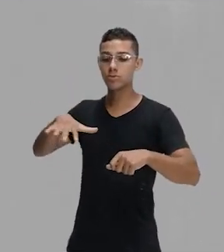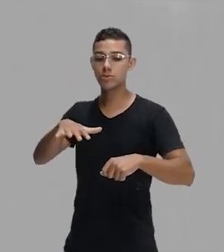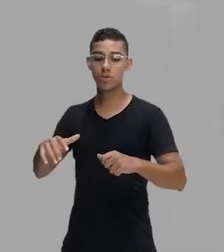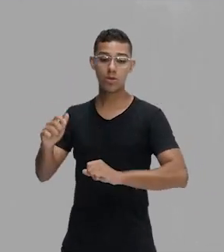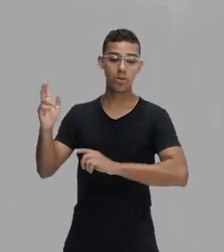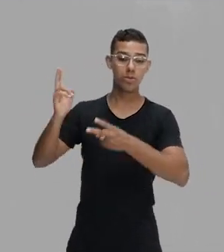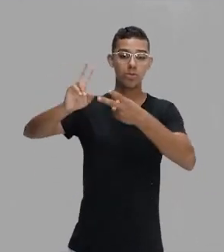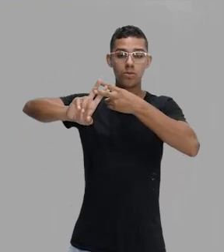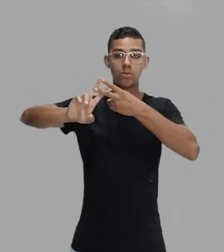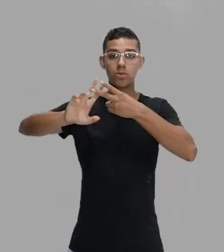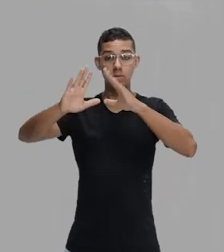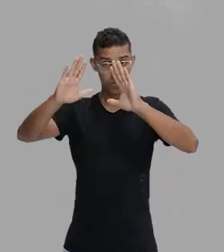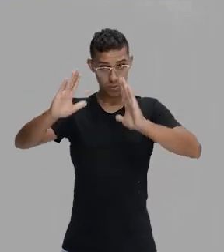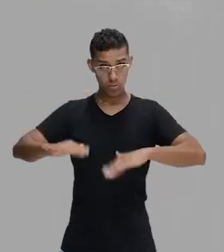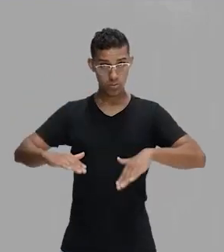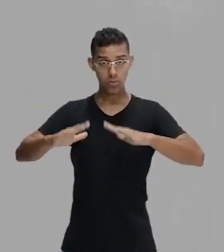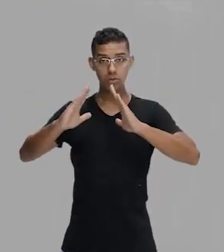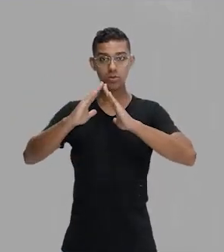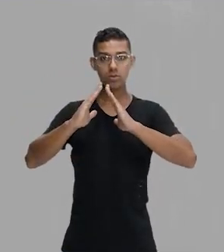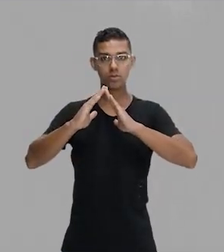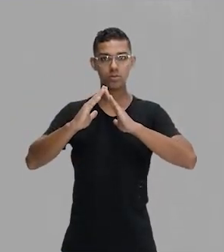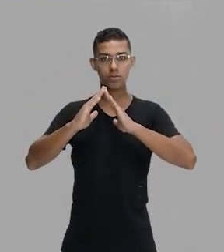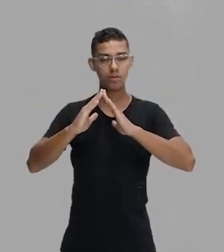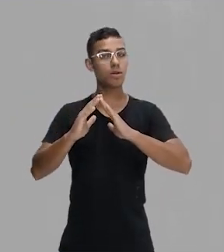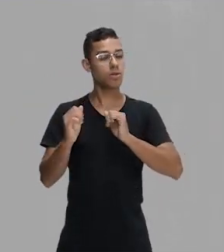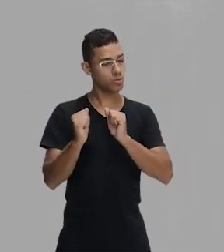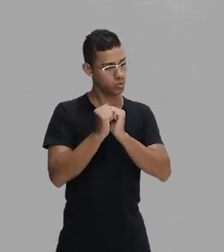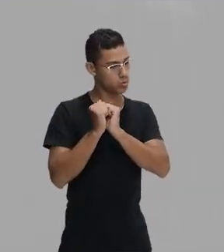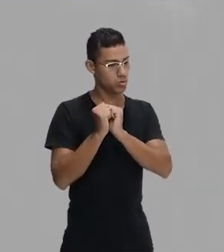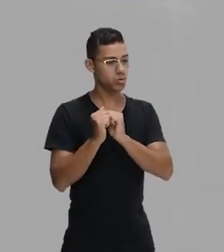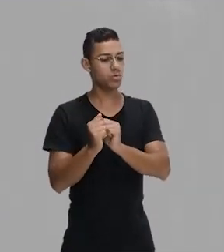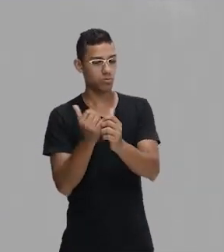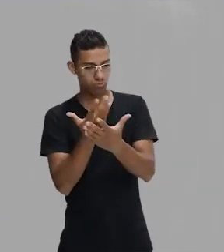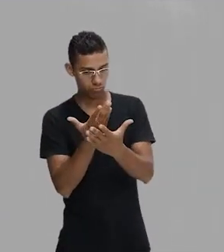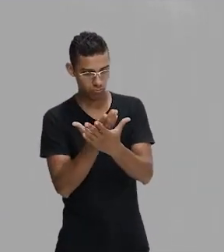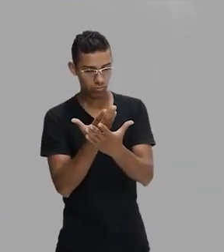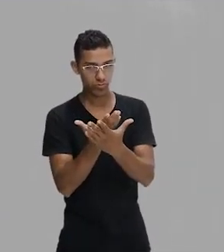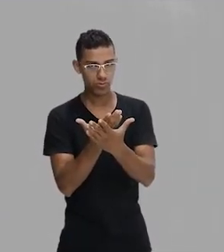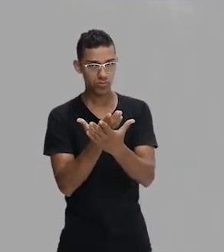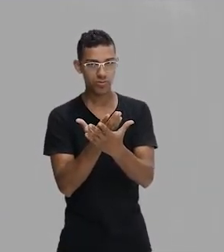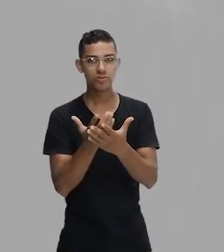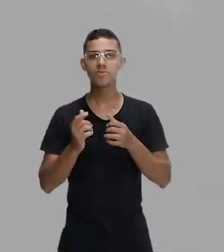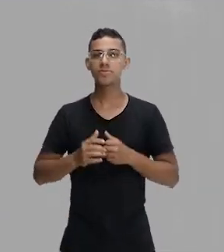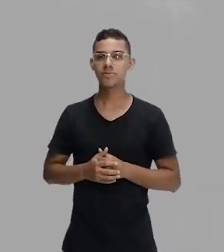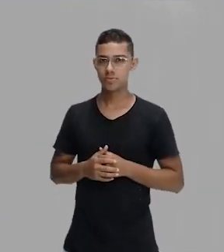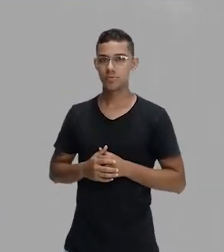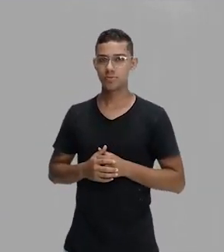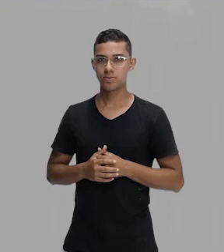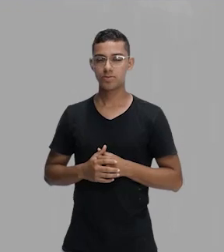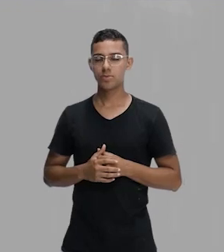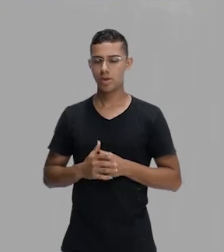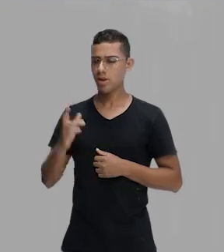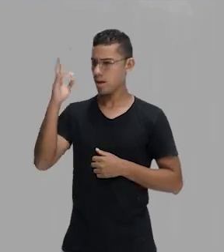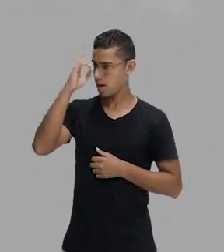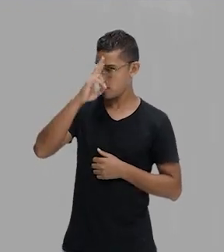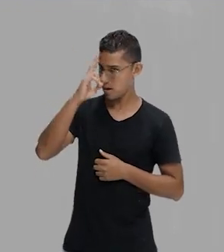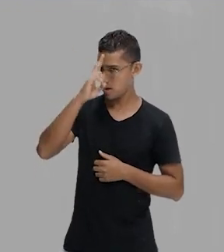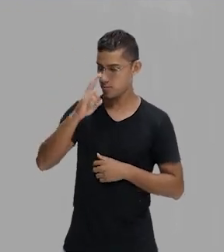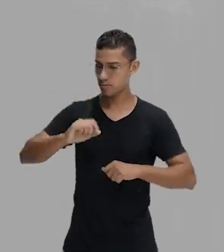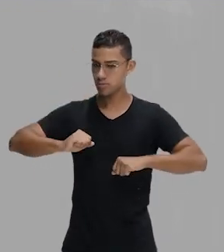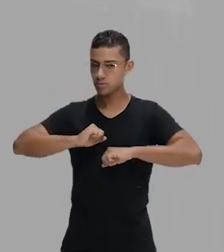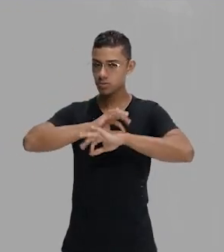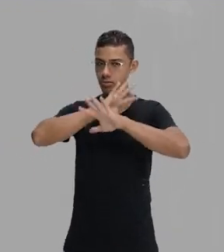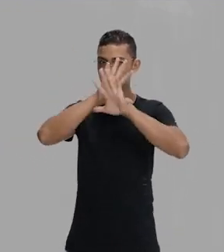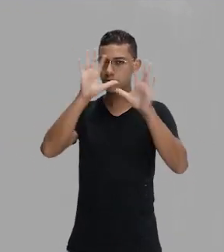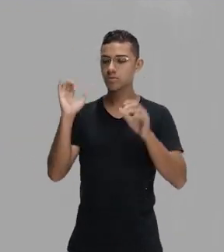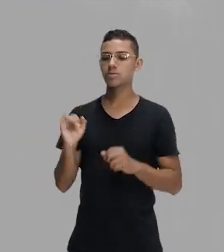quero te lembrar uma coisa, fique em casa, mas fique conosco e fique estudando também, não esqueça. Eu sempre lembro, é bom começar sempre esclarecendo uma